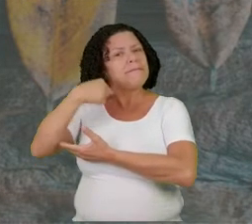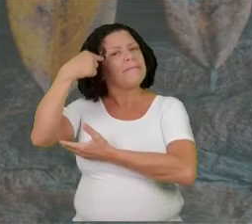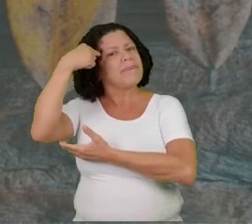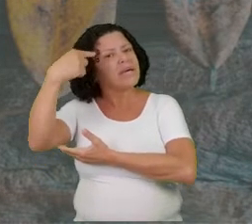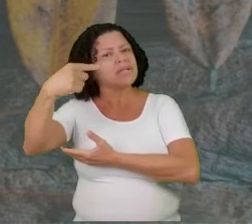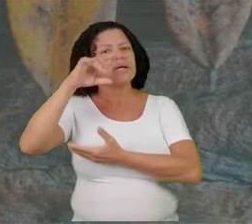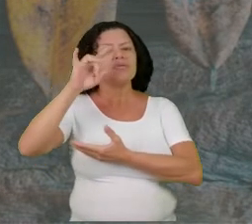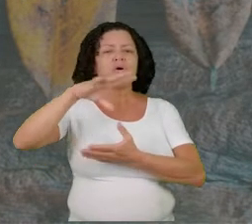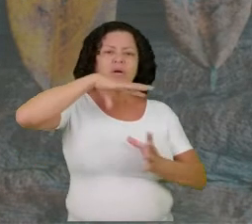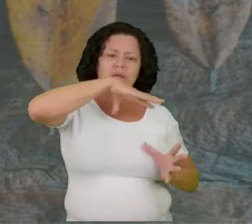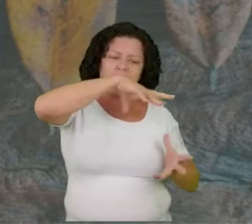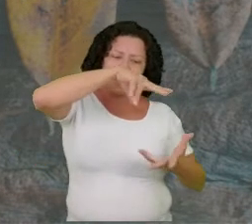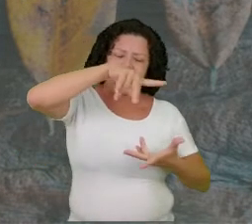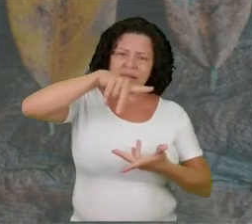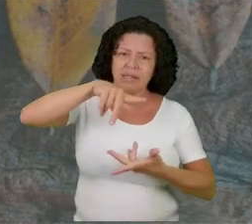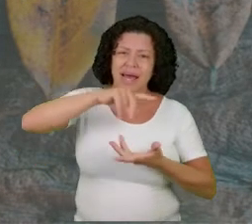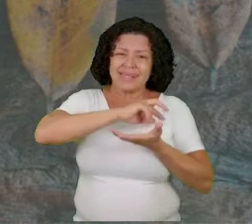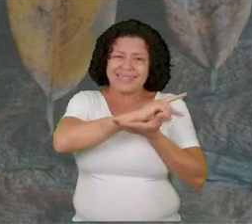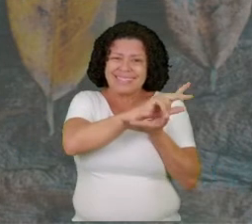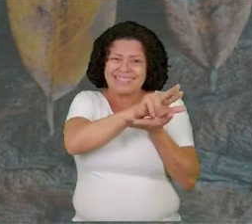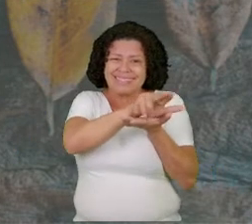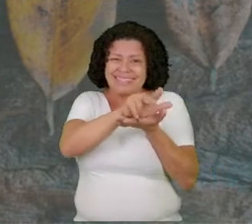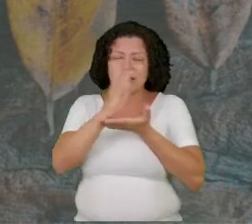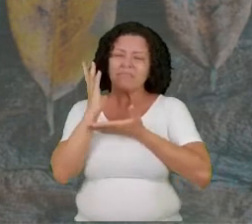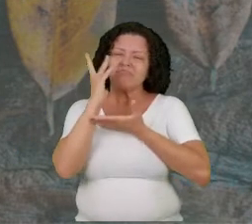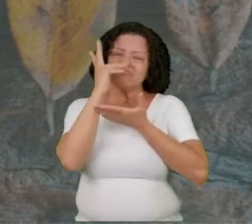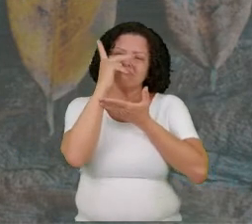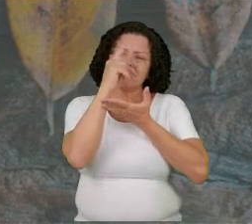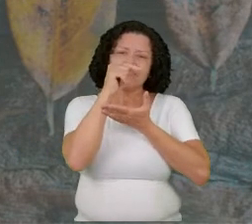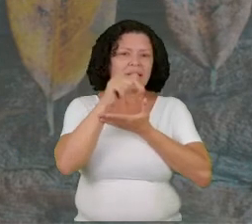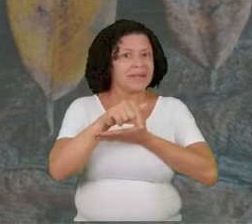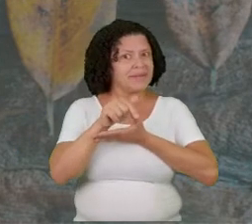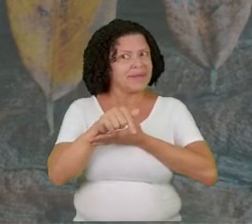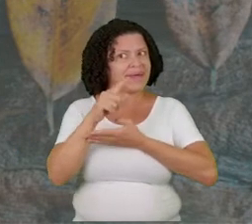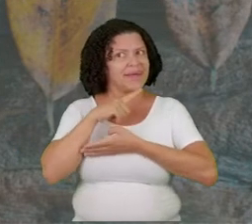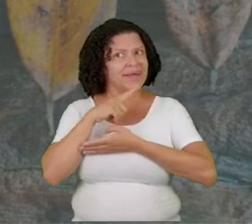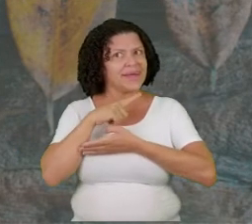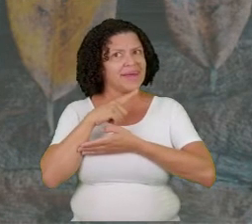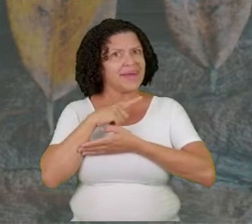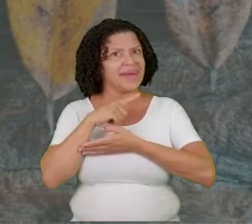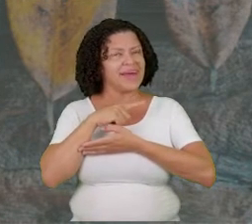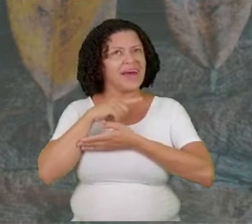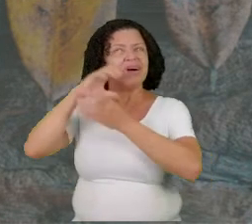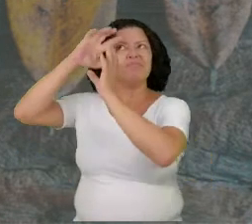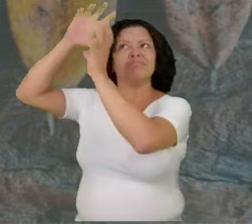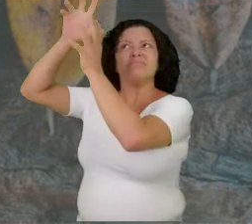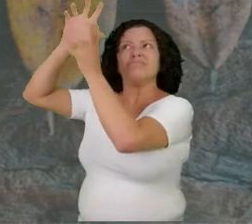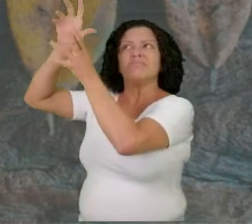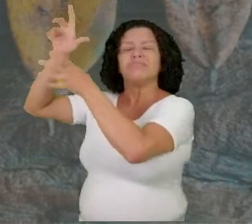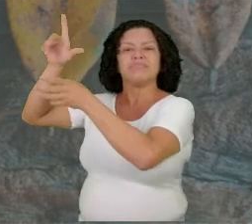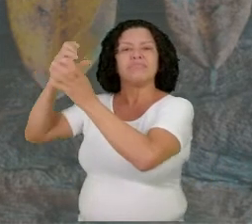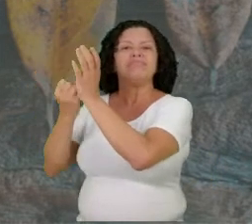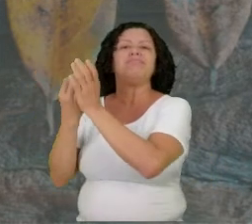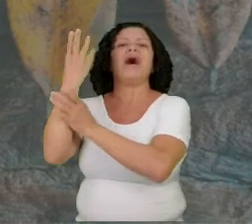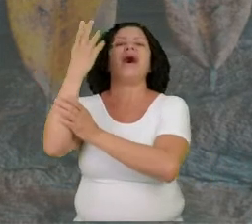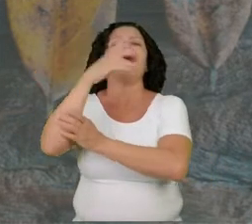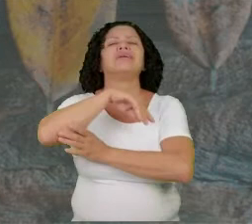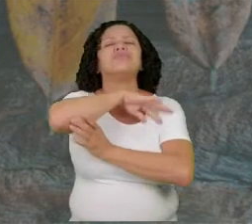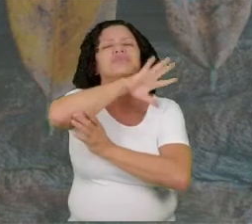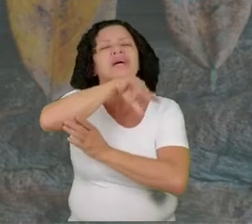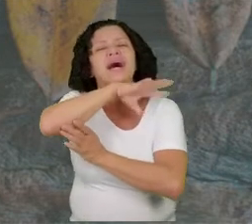Terra e a variedade da beleza natural, né, dos fenômenos naturais,